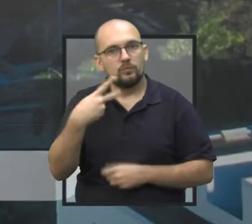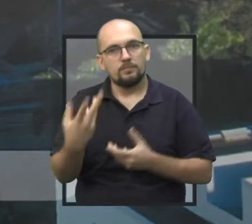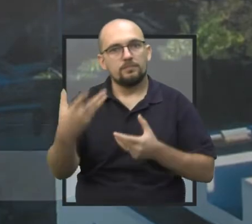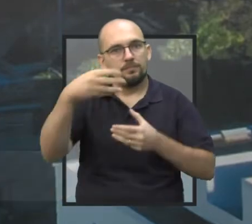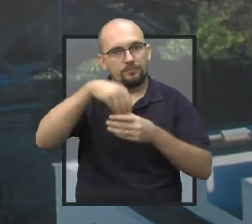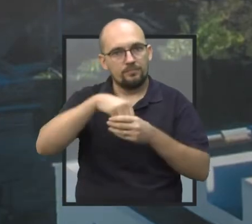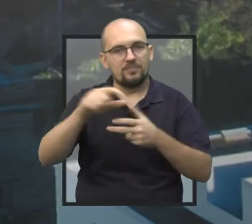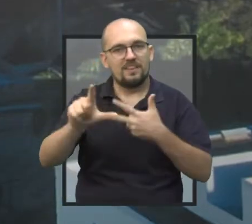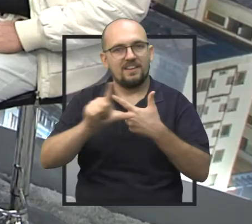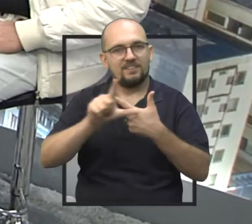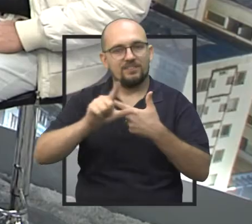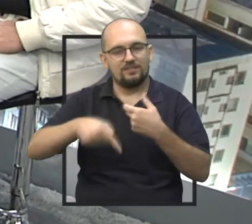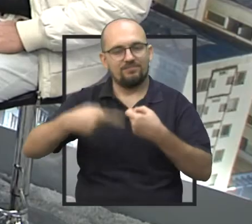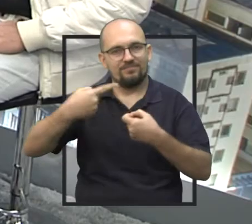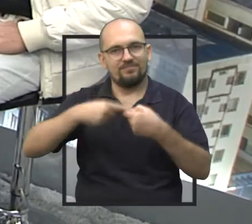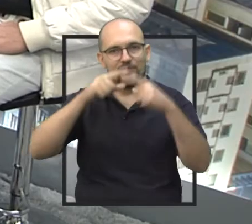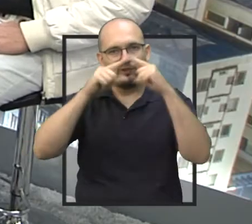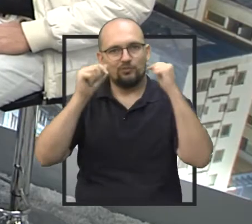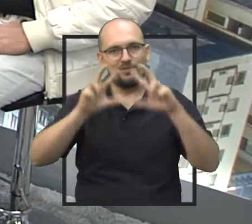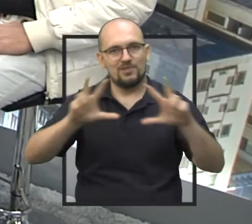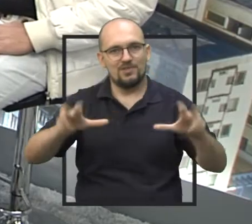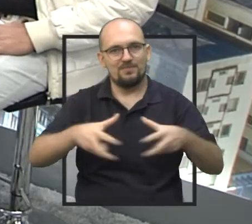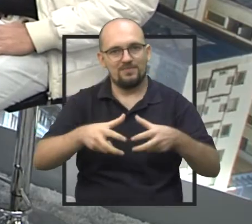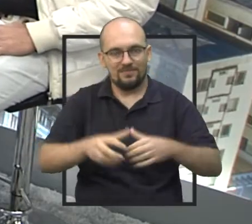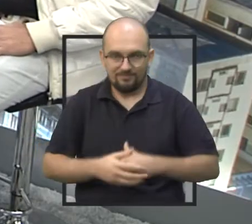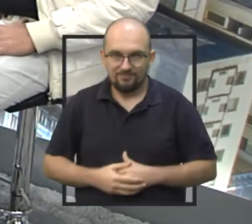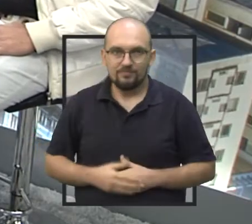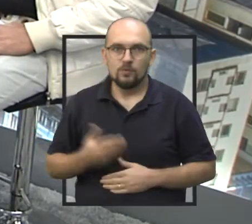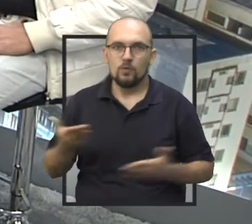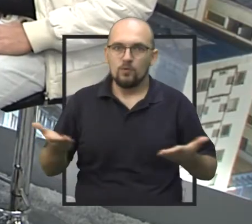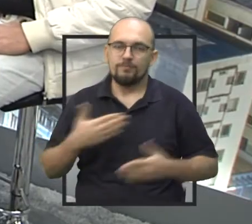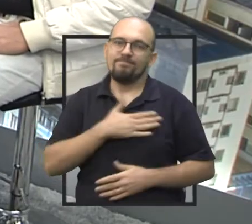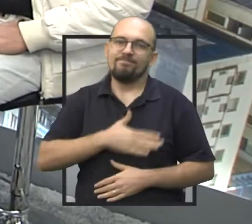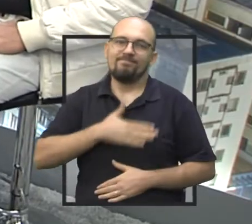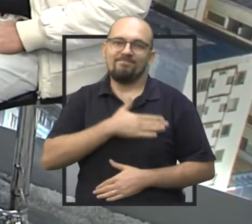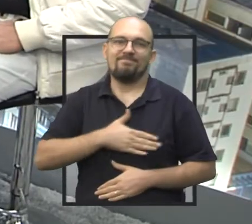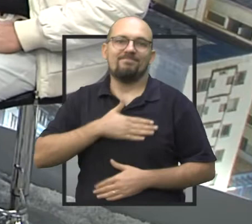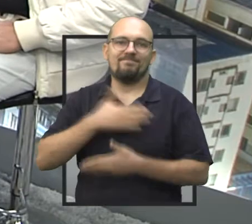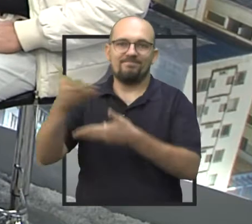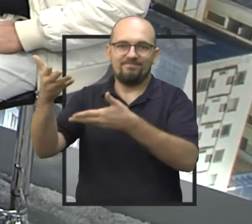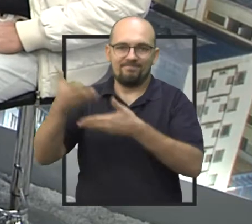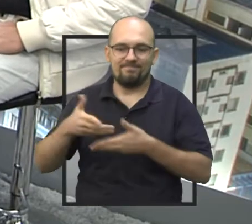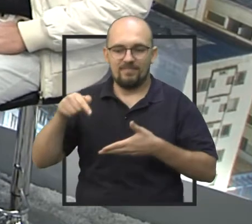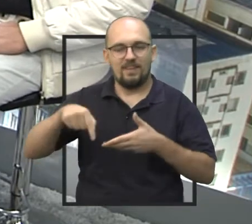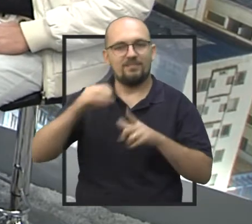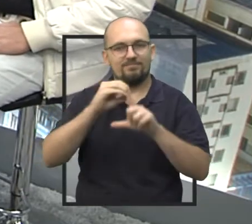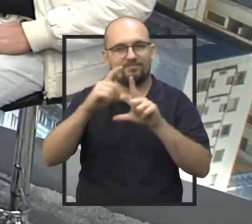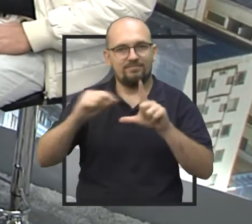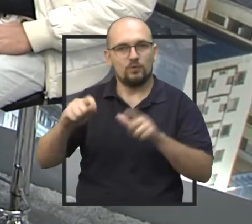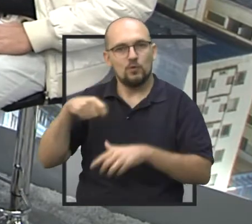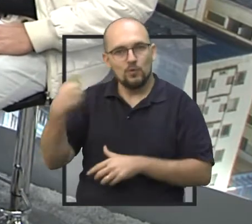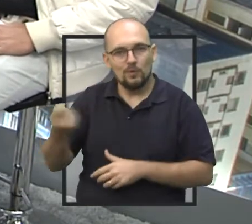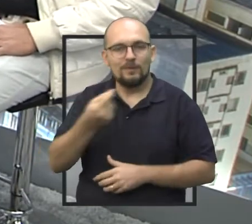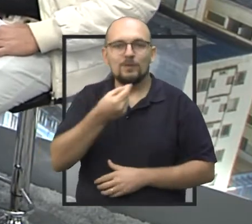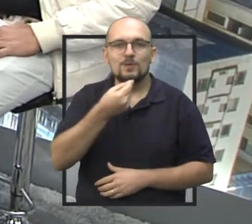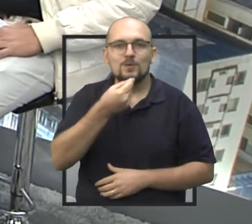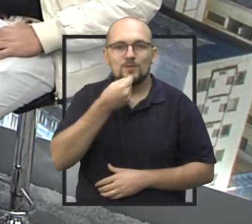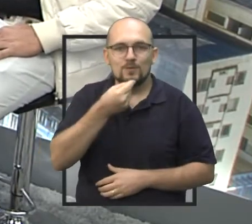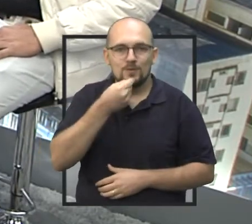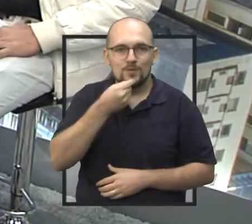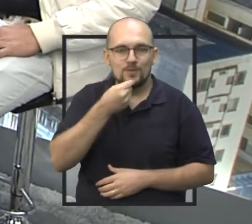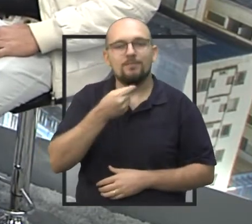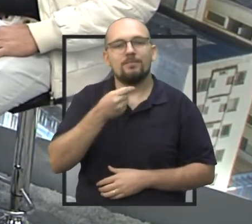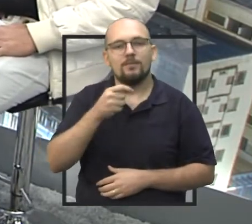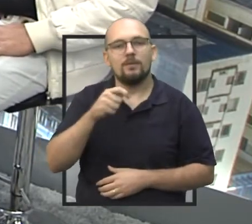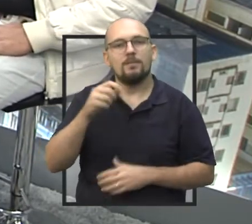o Legislativo Jauense. E nesta edição, tenho o prazer em receber aqui no estúdio da TV Câmara o vereador Luiz Henrique Chupeta, do PP.